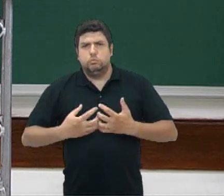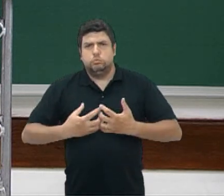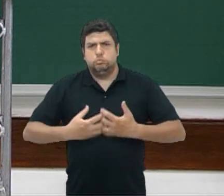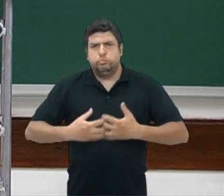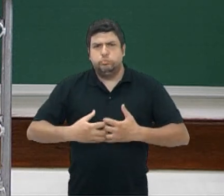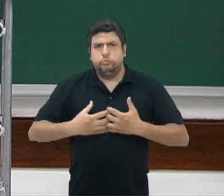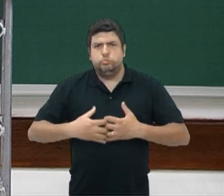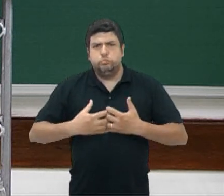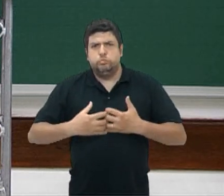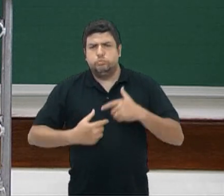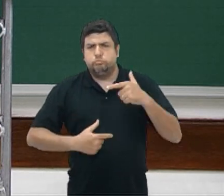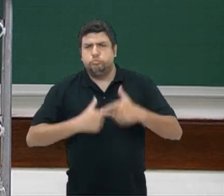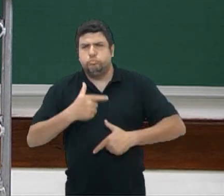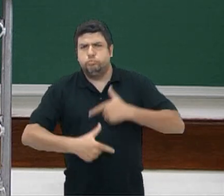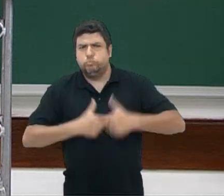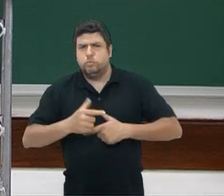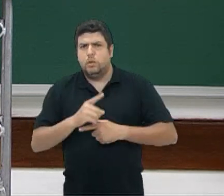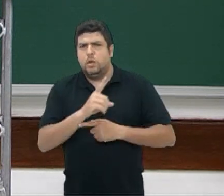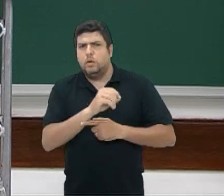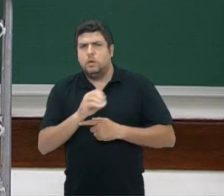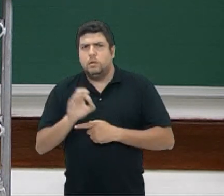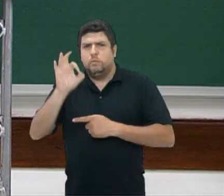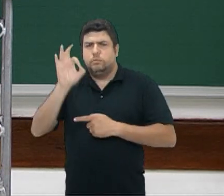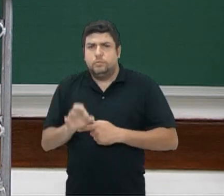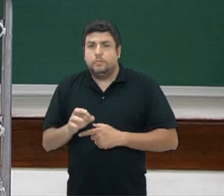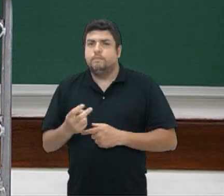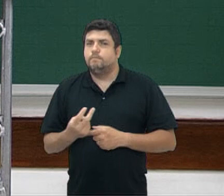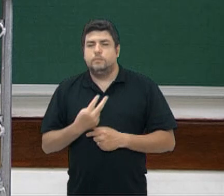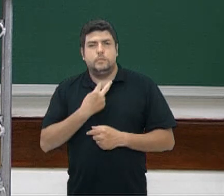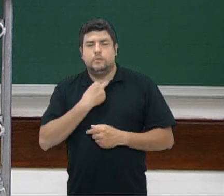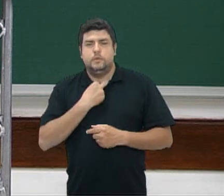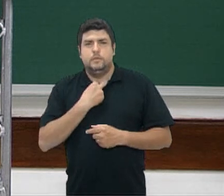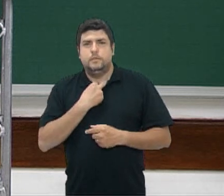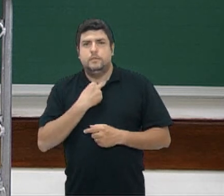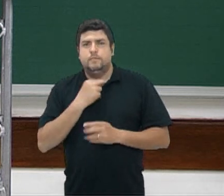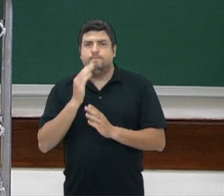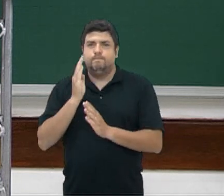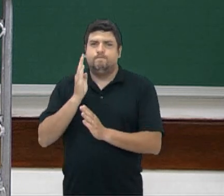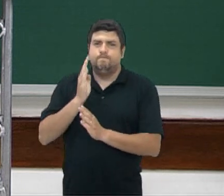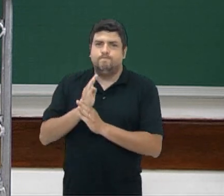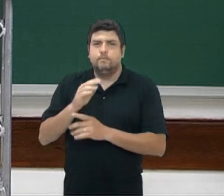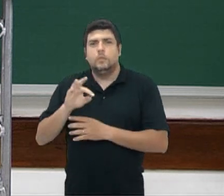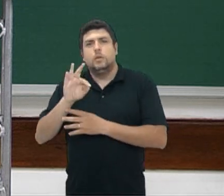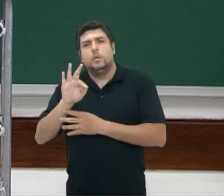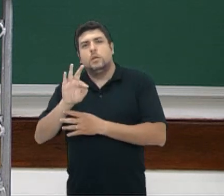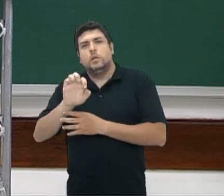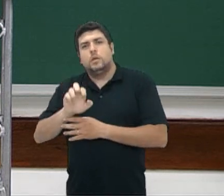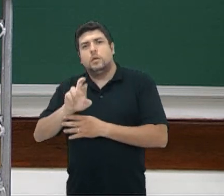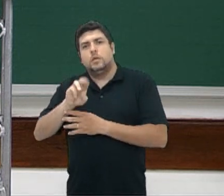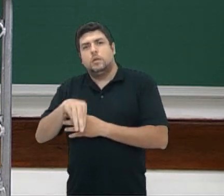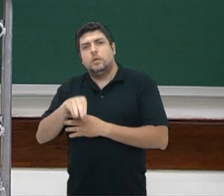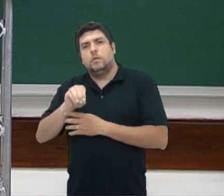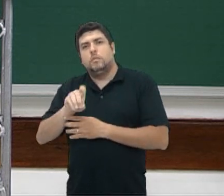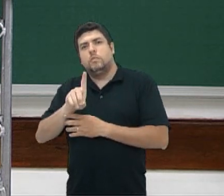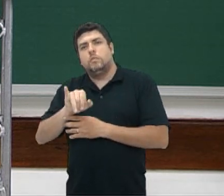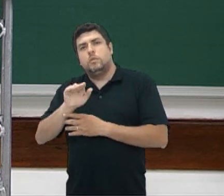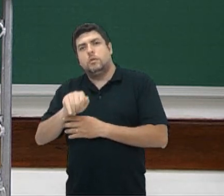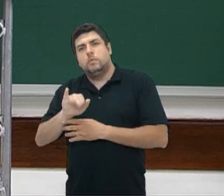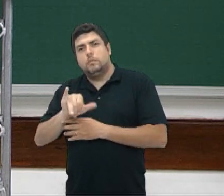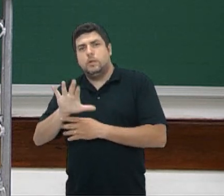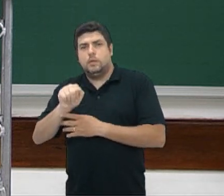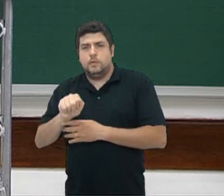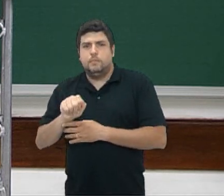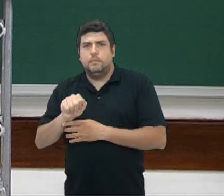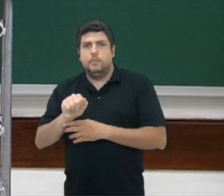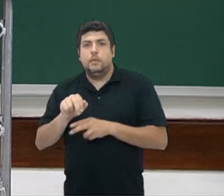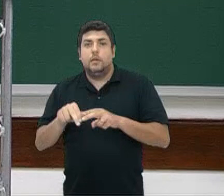A termodinâmica não permite que isso aconteça, até pelos aspectos da variação da temperatura que você tem dentro